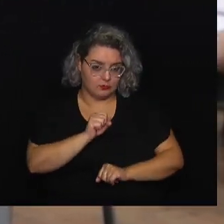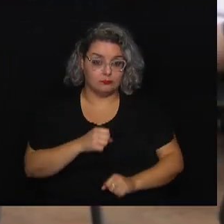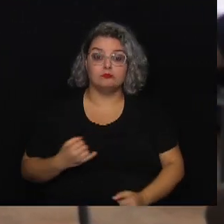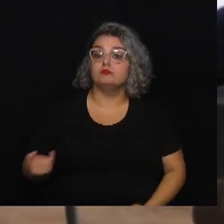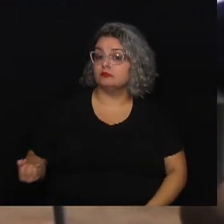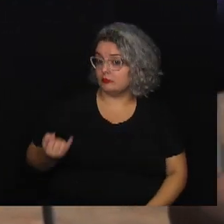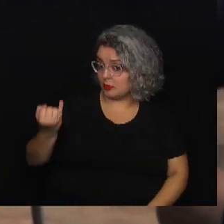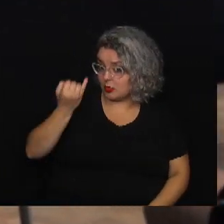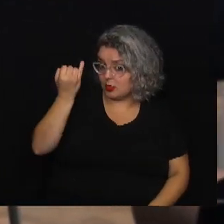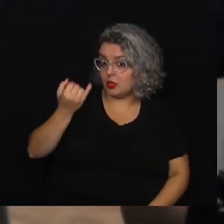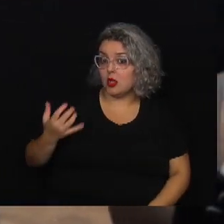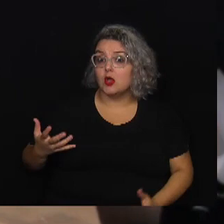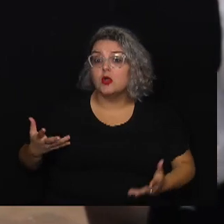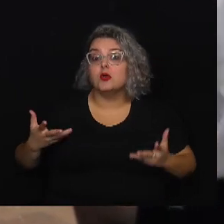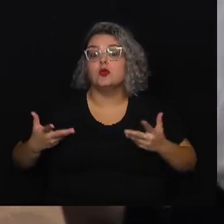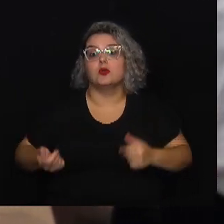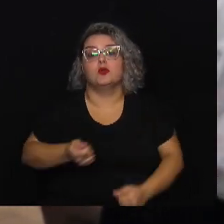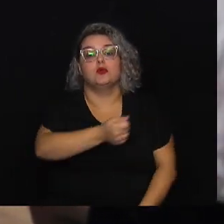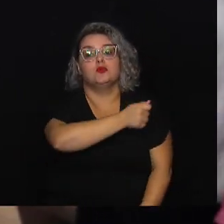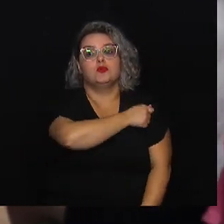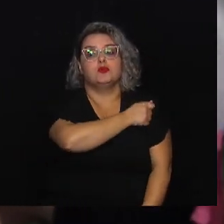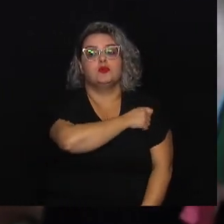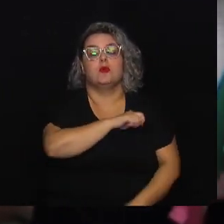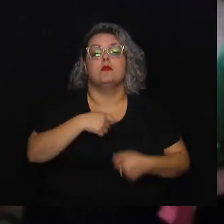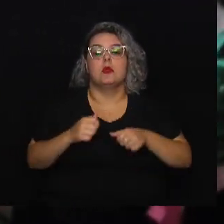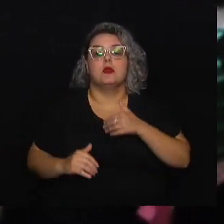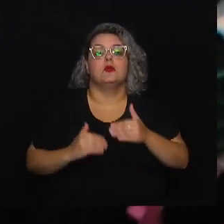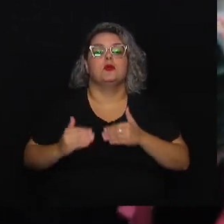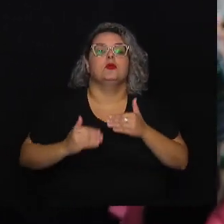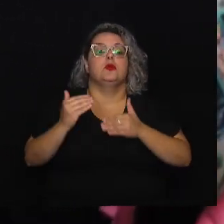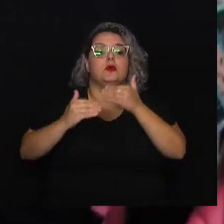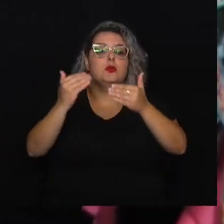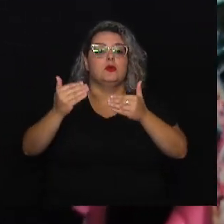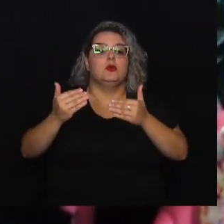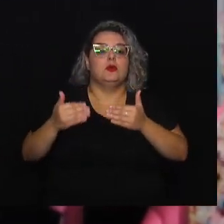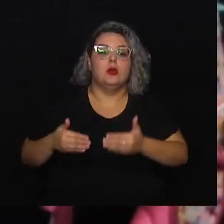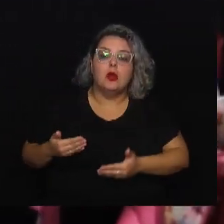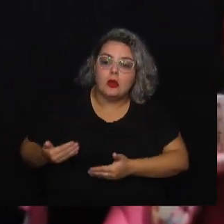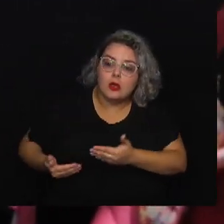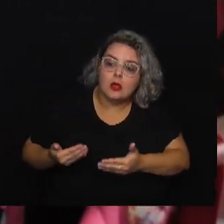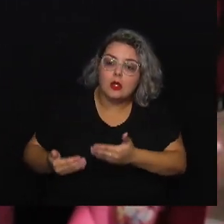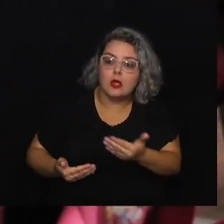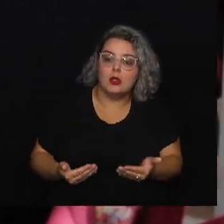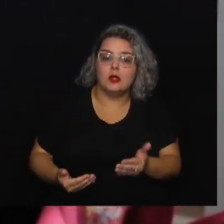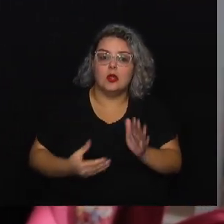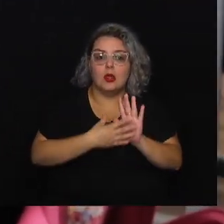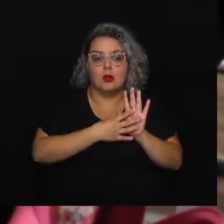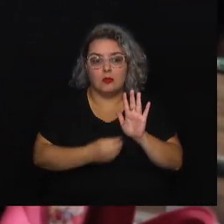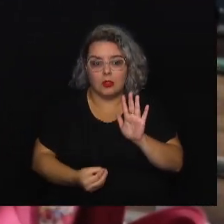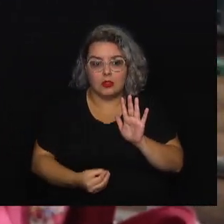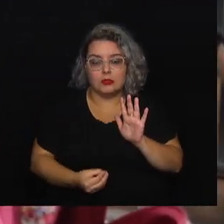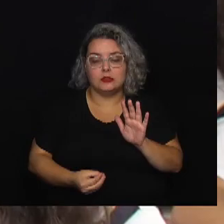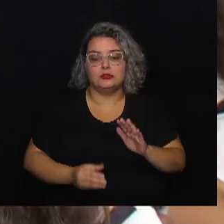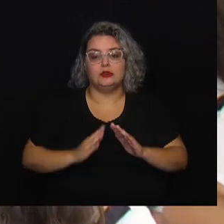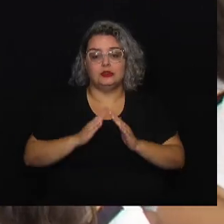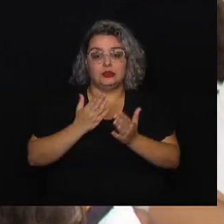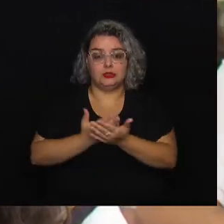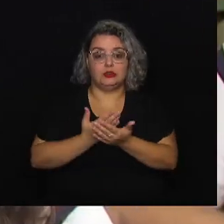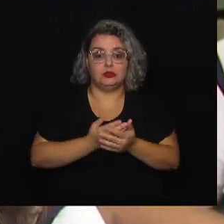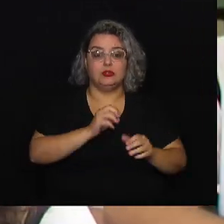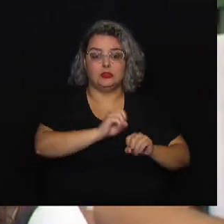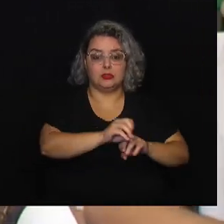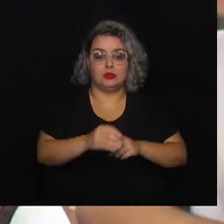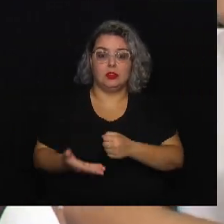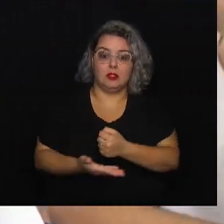essenciais que todos os alunos devem desenvolver ao longo das etapas e modalidades da educação básica. Aqui